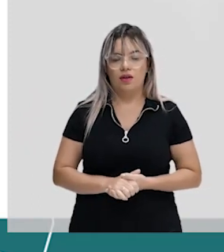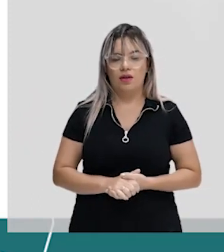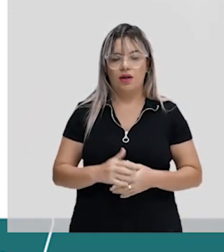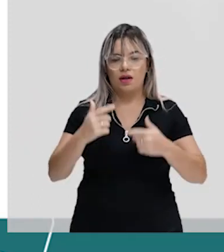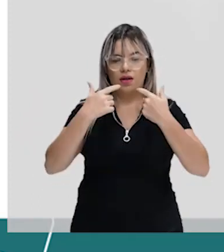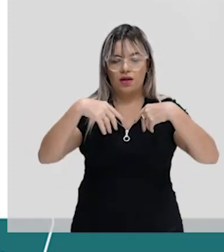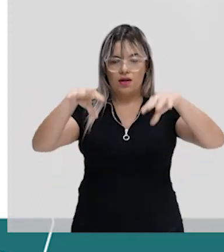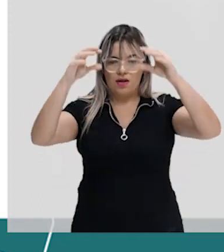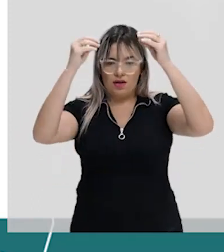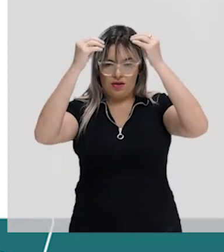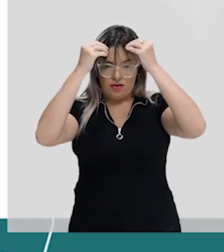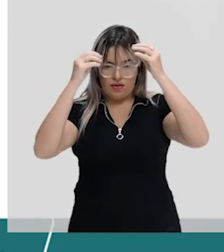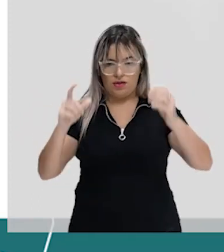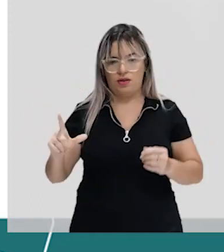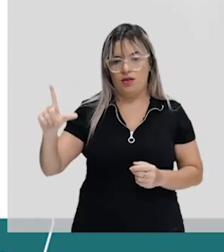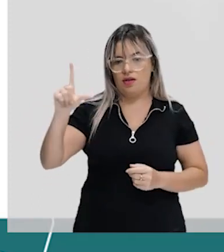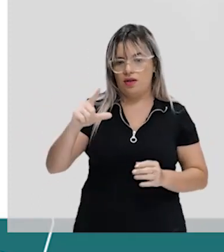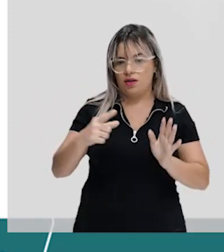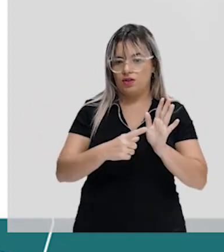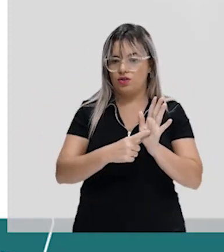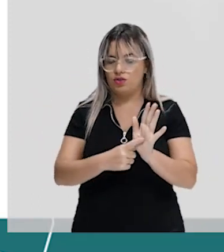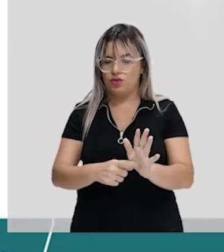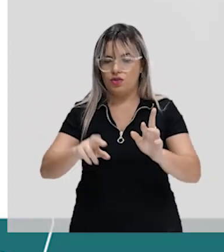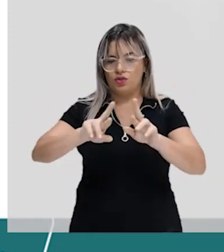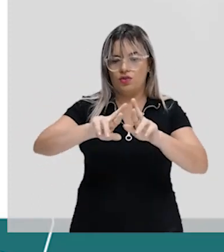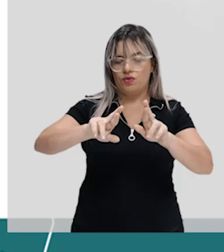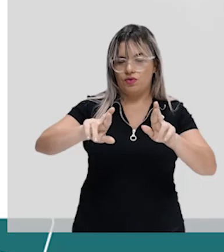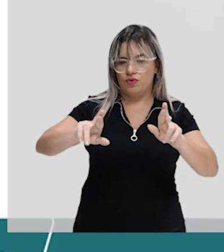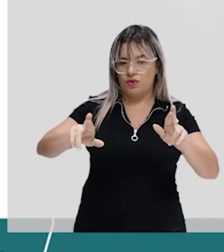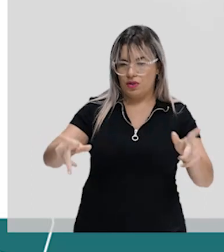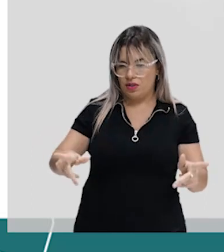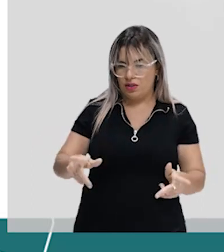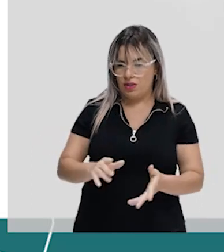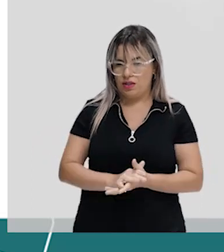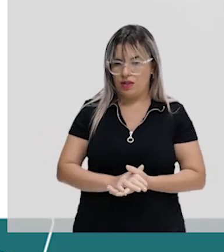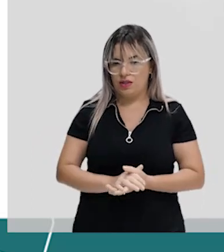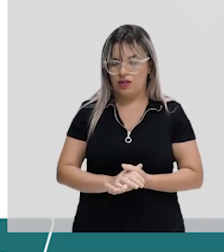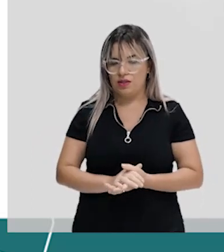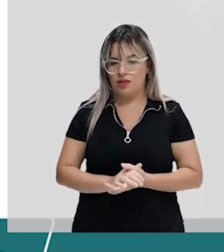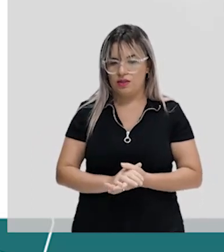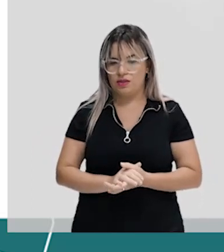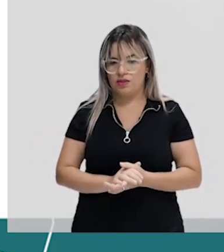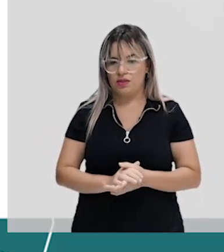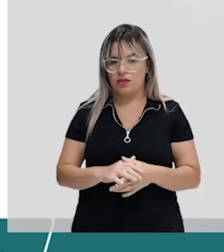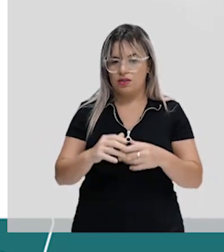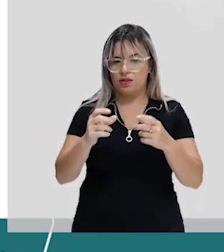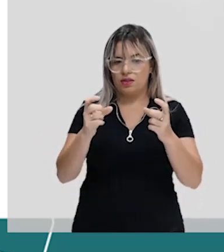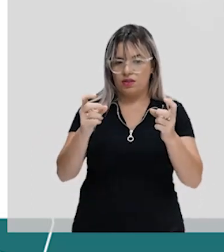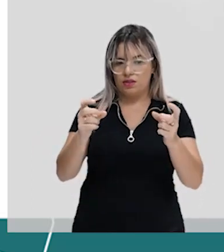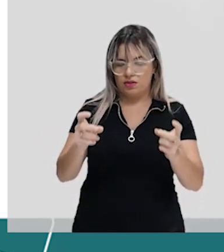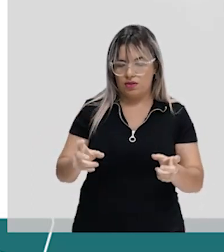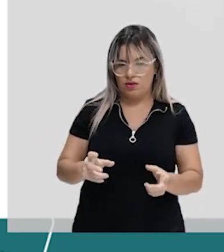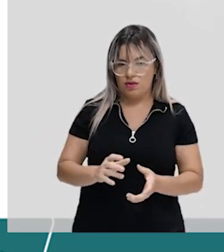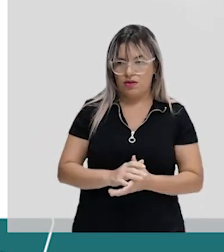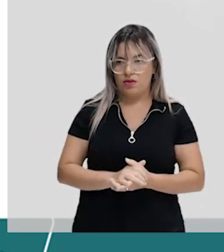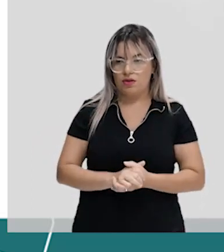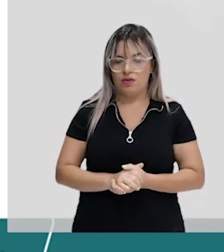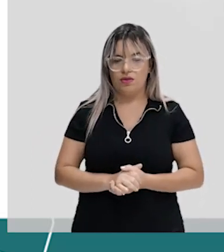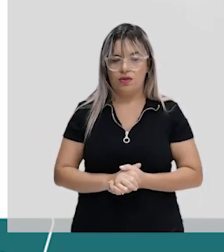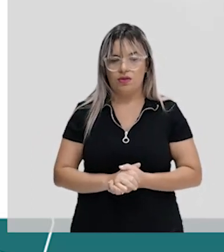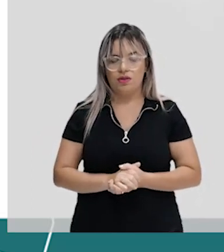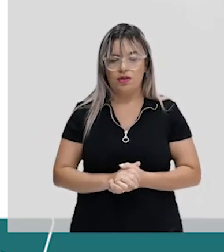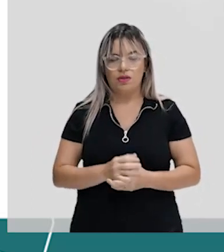estreita relação com o discurso comum. Dentre traços peculiares do discurso literário, podemos destacar o quê?